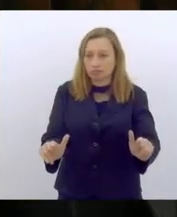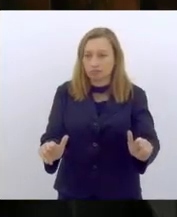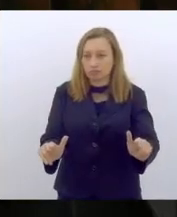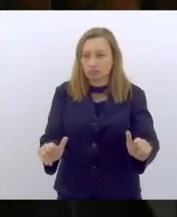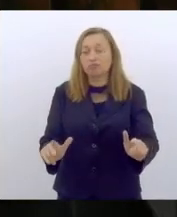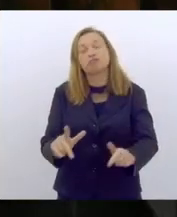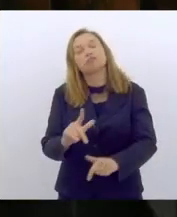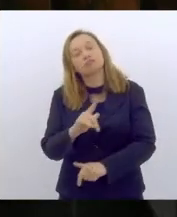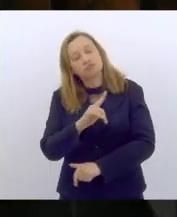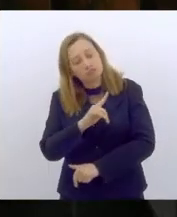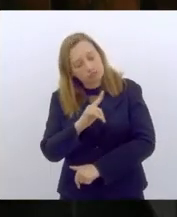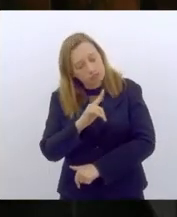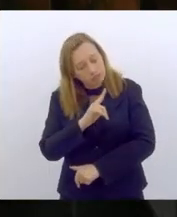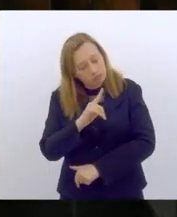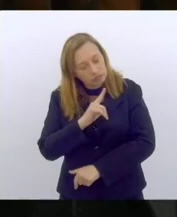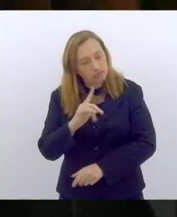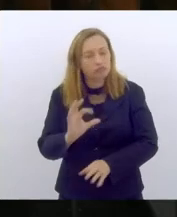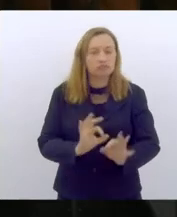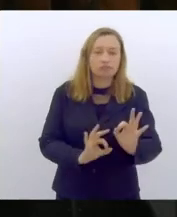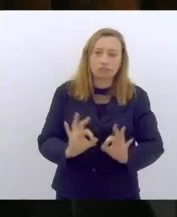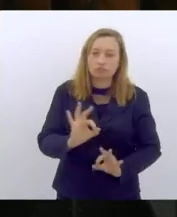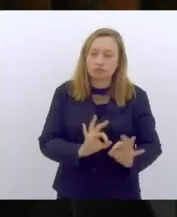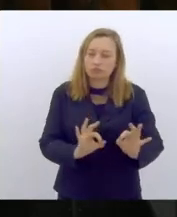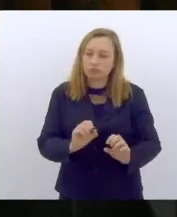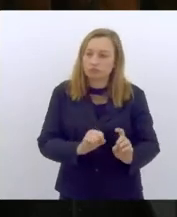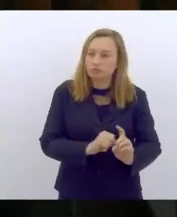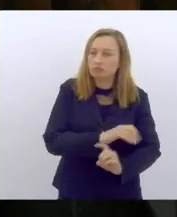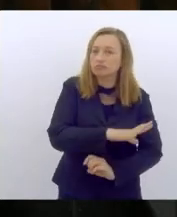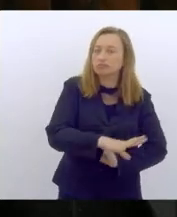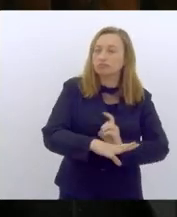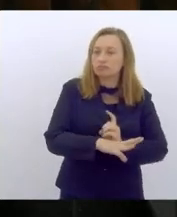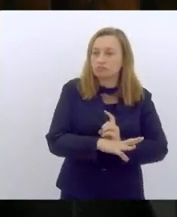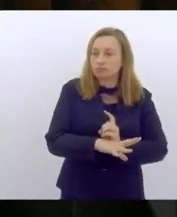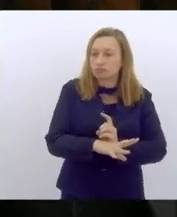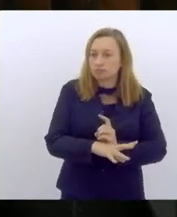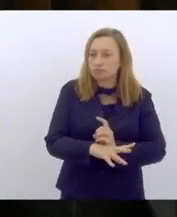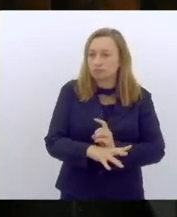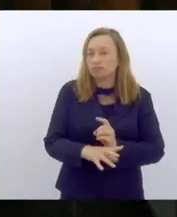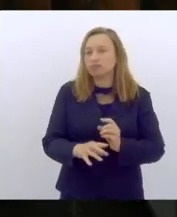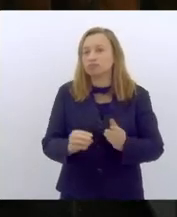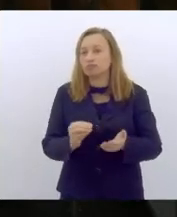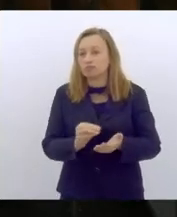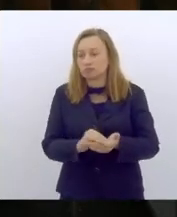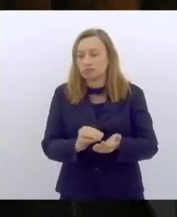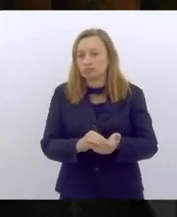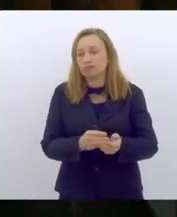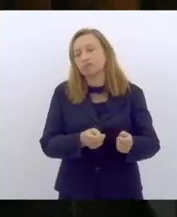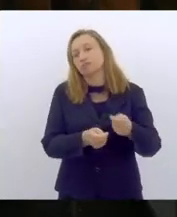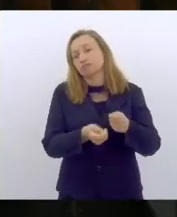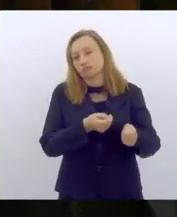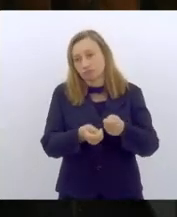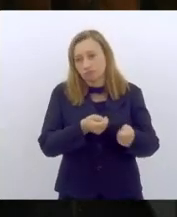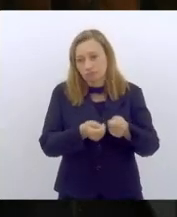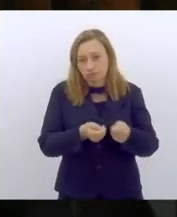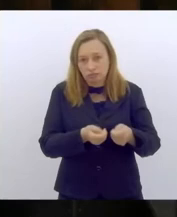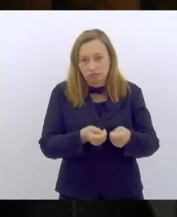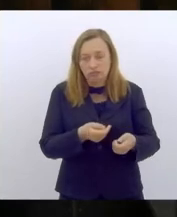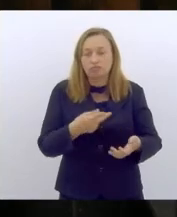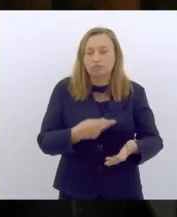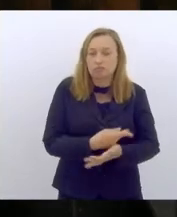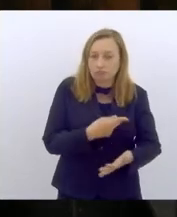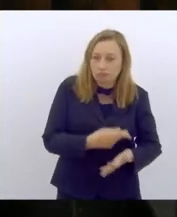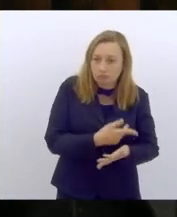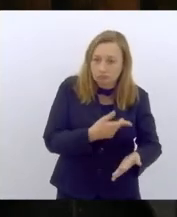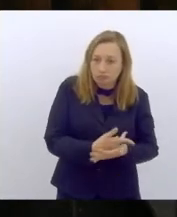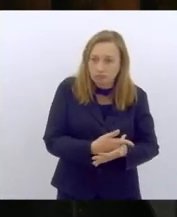que tem a organização social o mesmo descontrole a mesma picaretagem